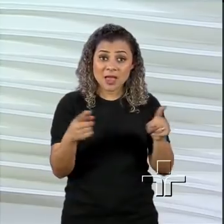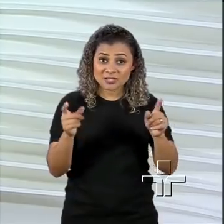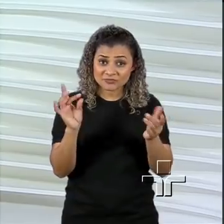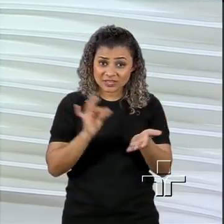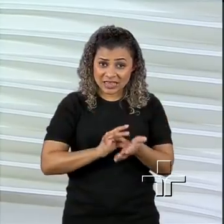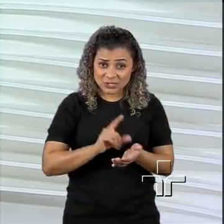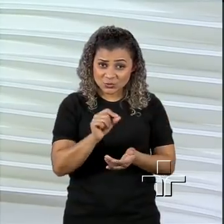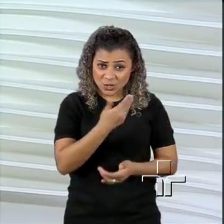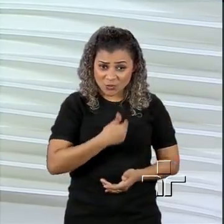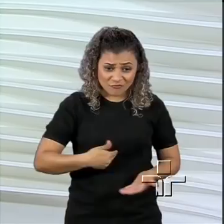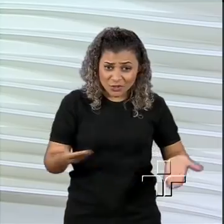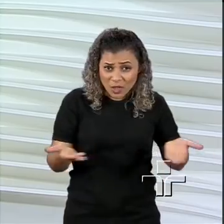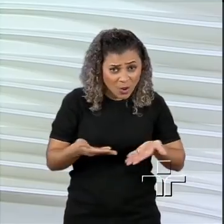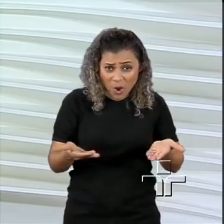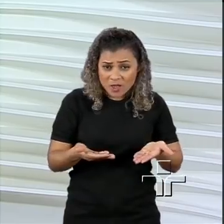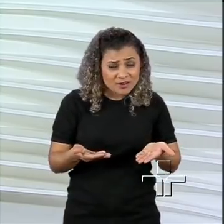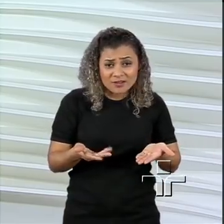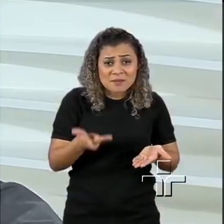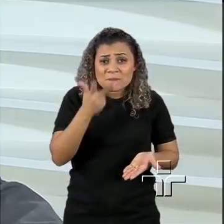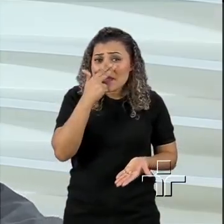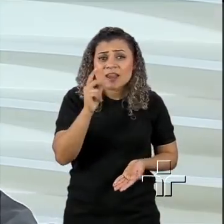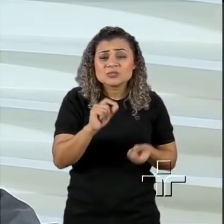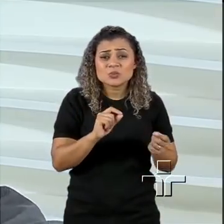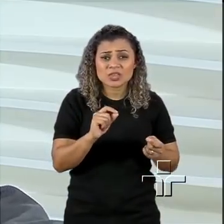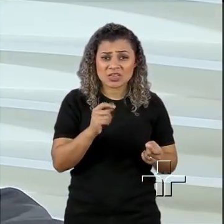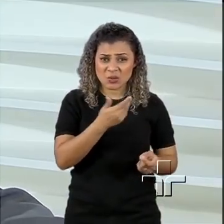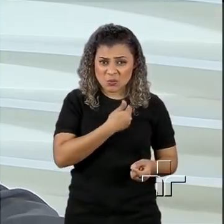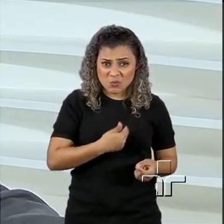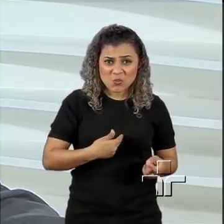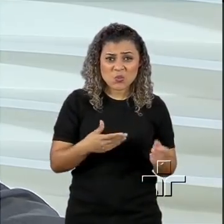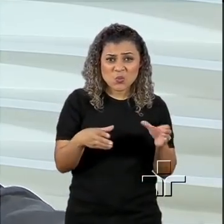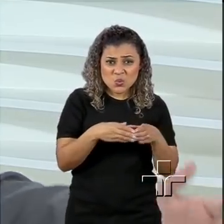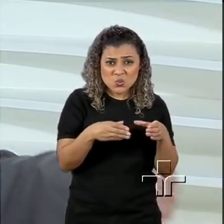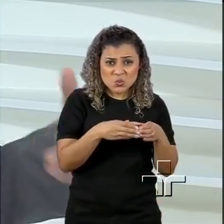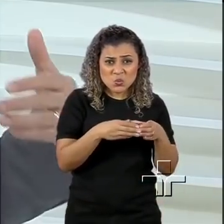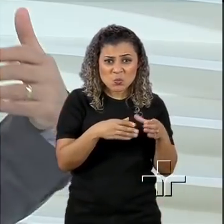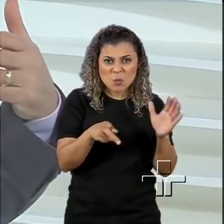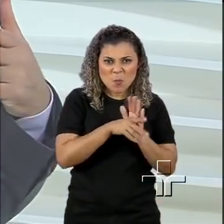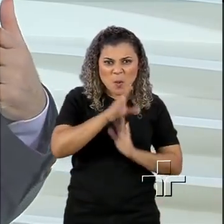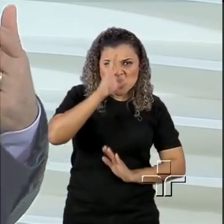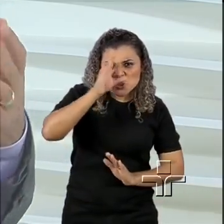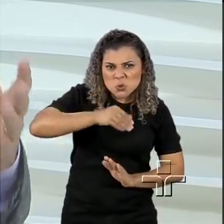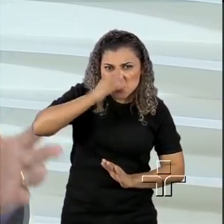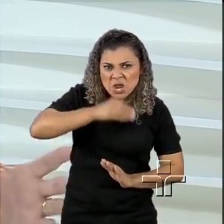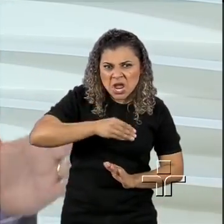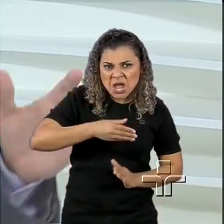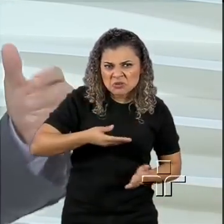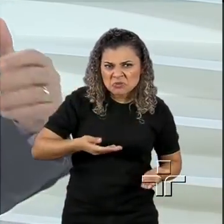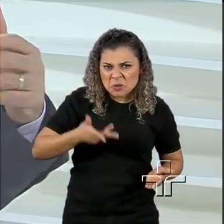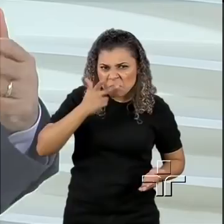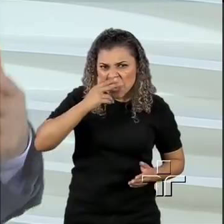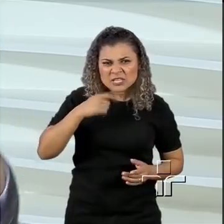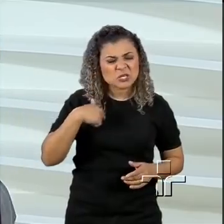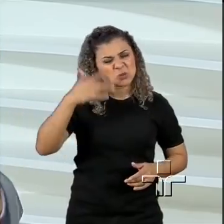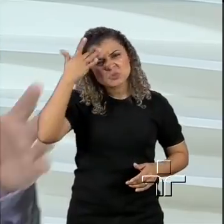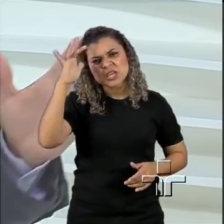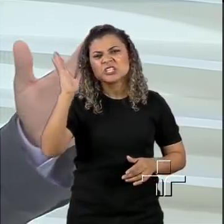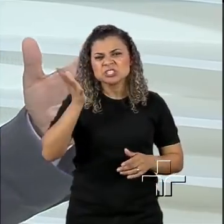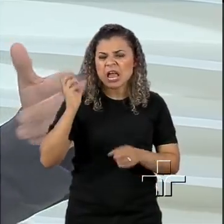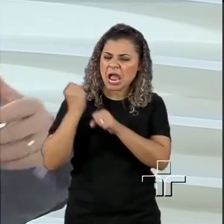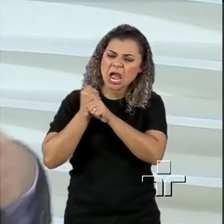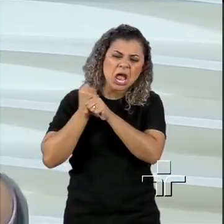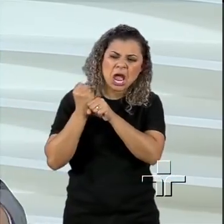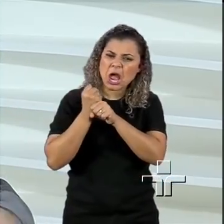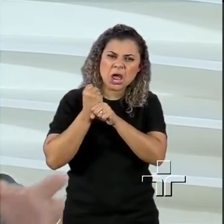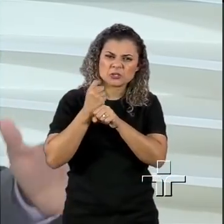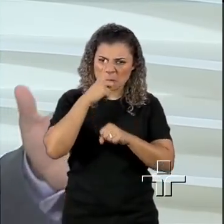governo. Aqui no Estado de São Paulo tem uma gestão dos tucanos, se foi por muito tempo que eles estão governando, foram se